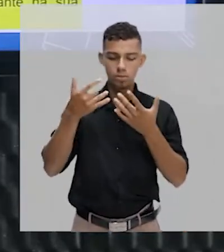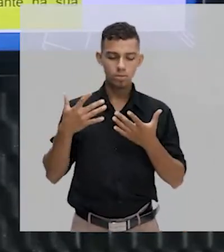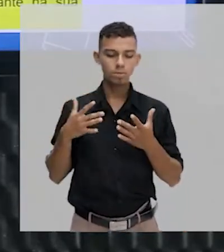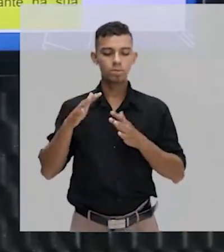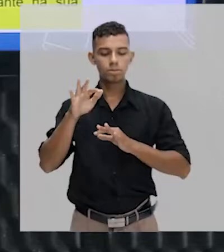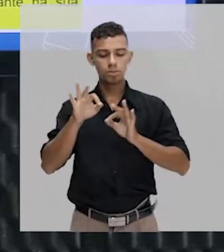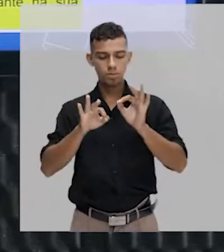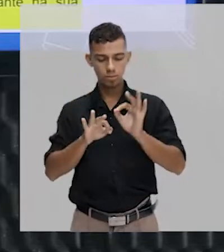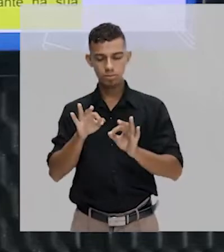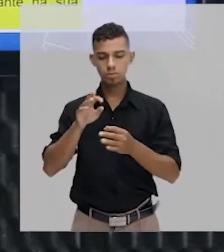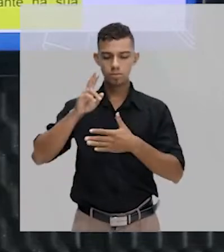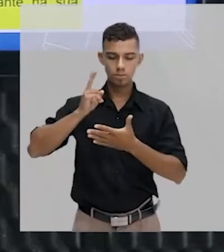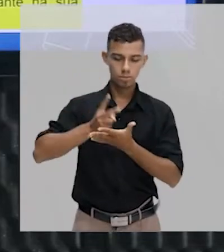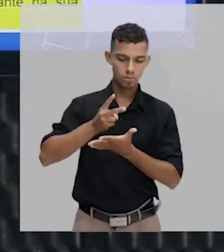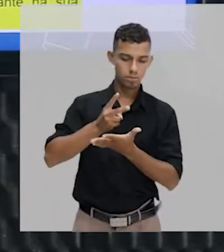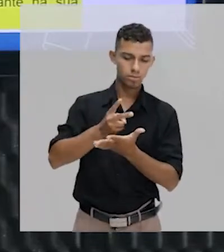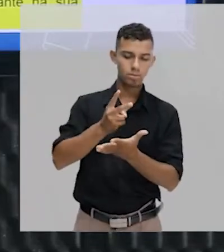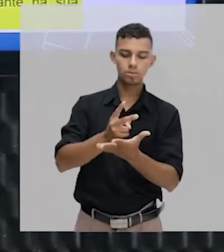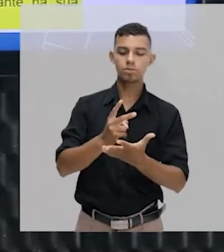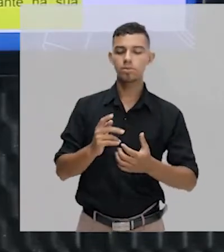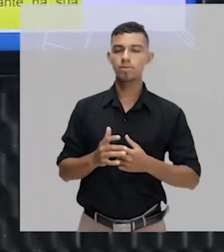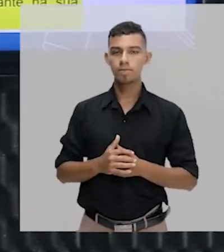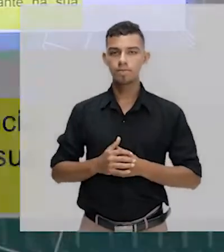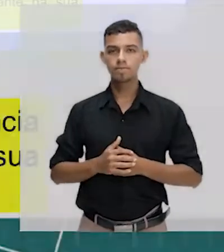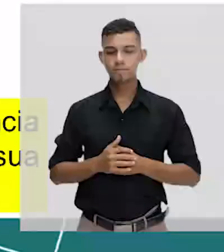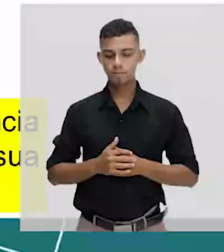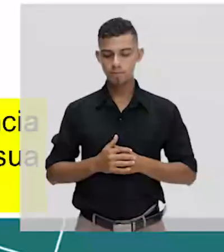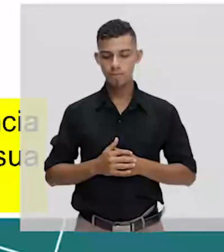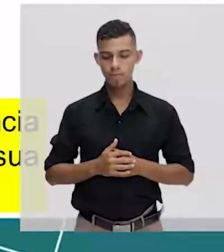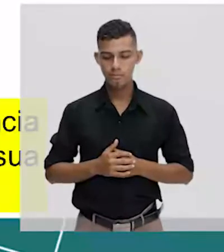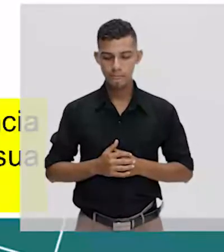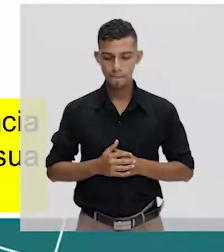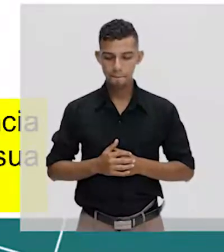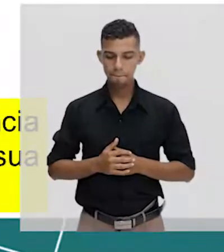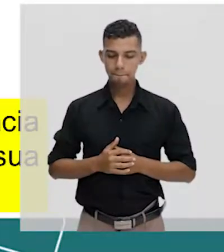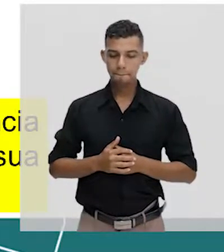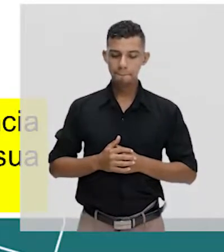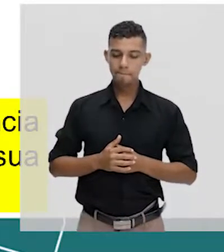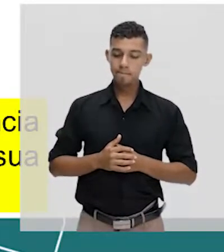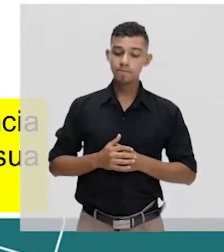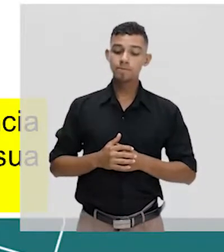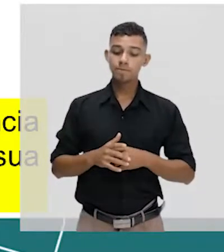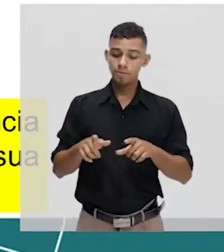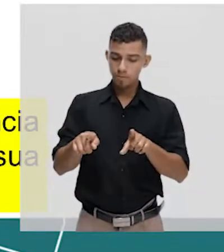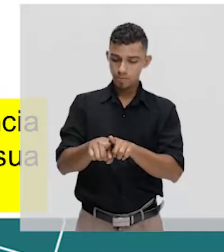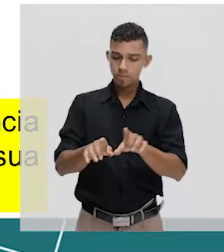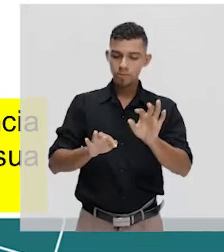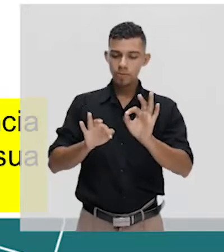proporção constante e definida. Então, além das proporções